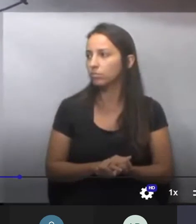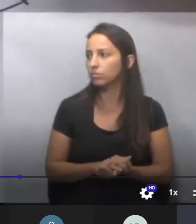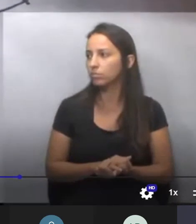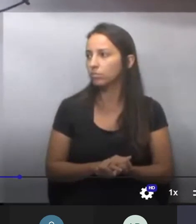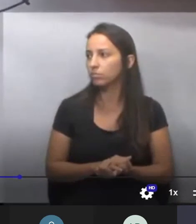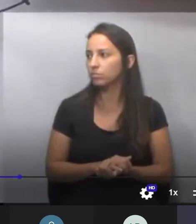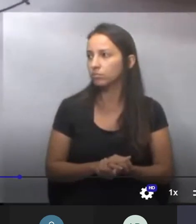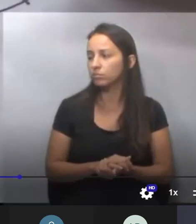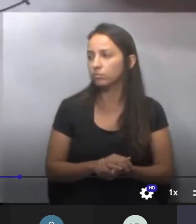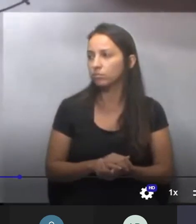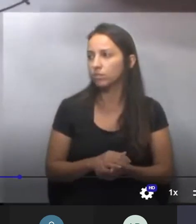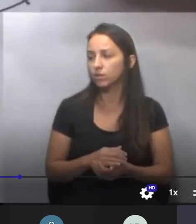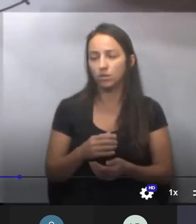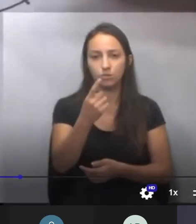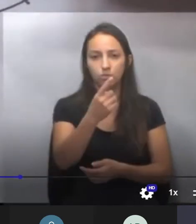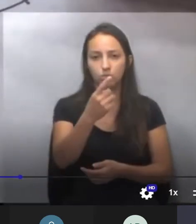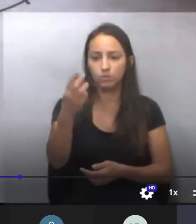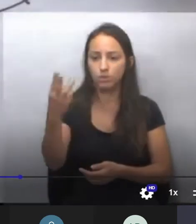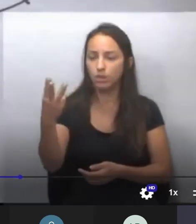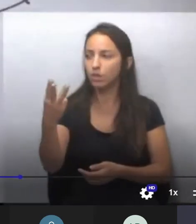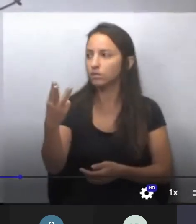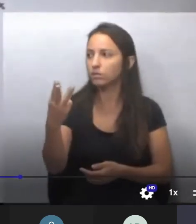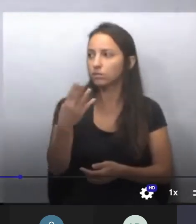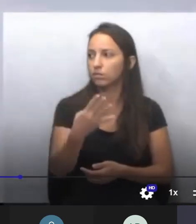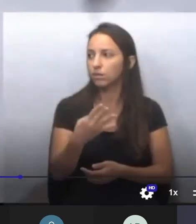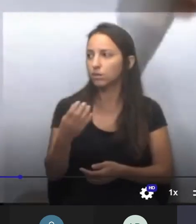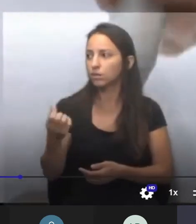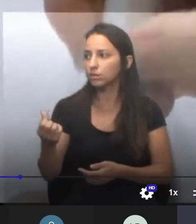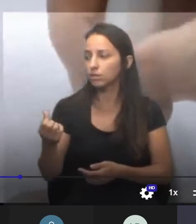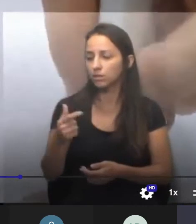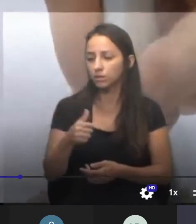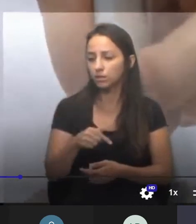faltou quarto ao sexto, do sétimo ao nono ano.